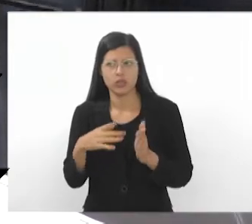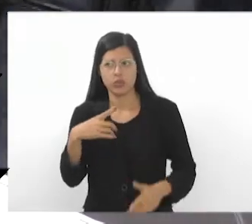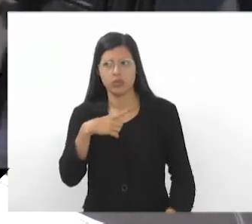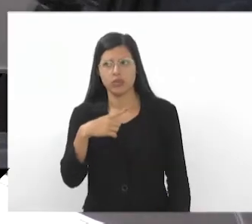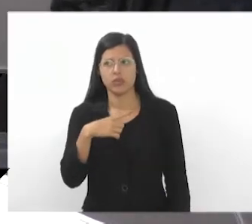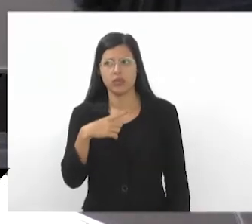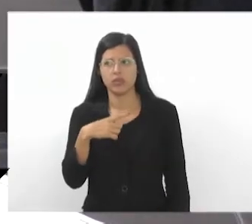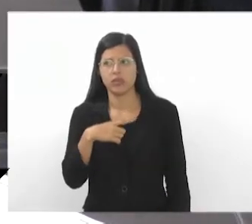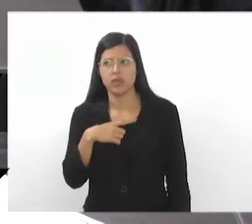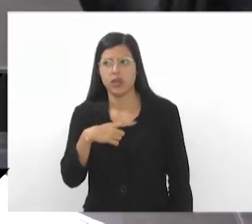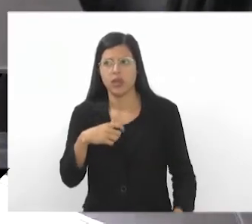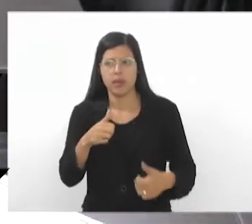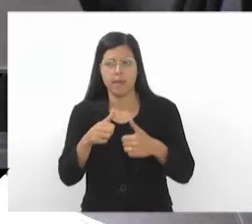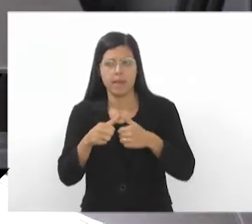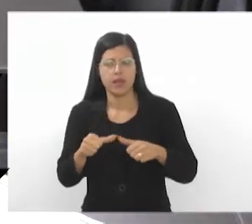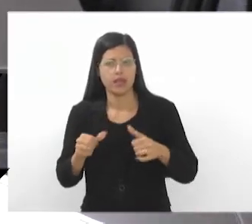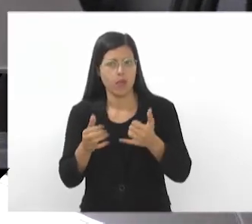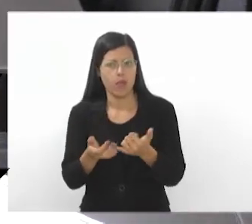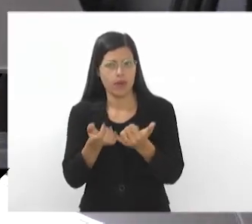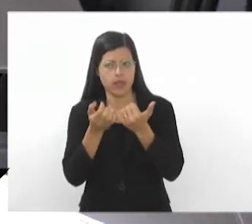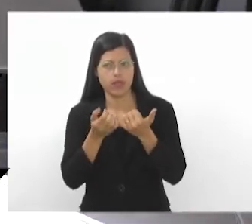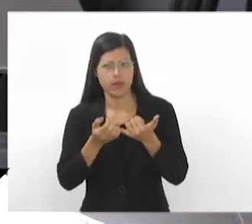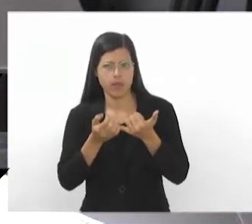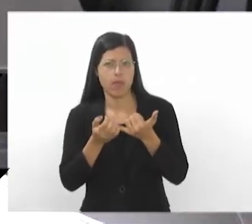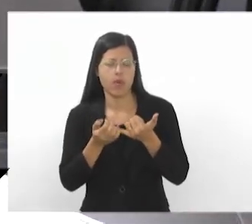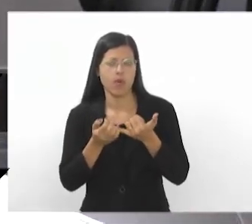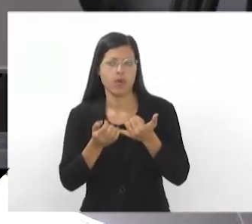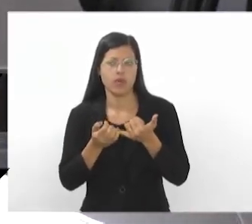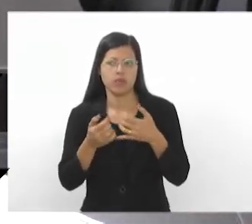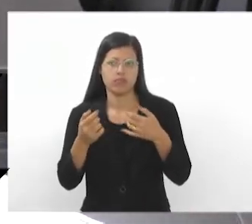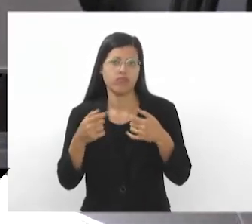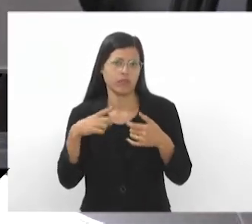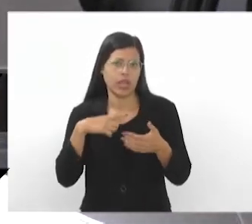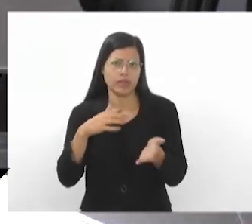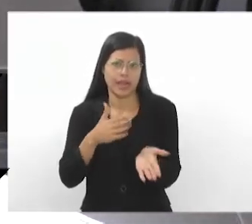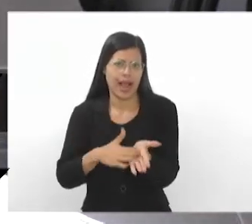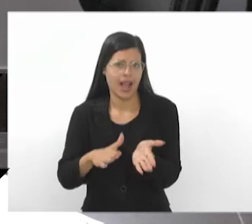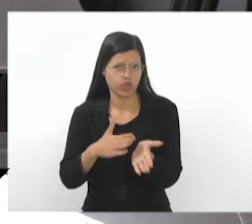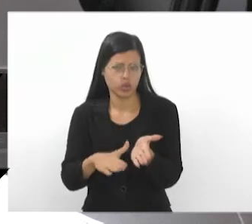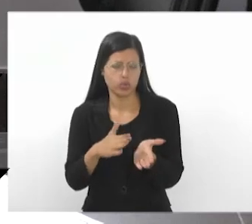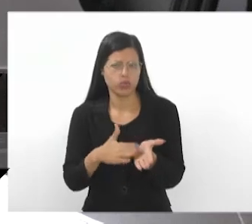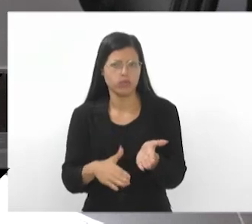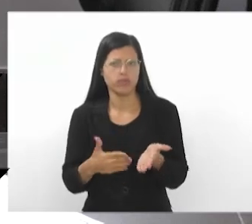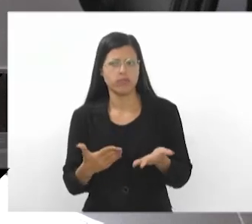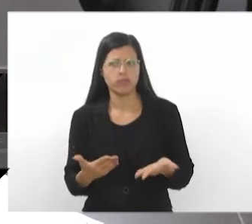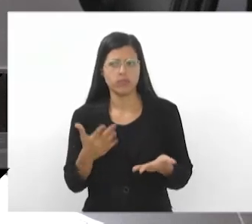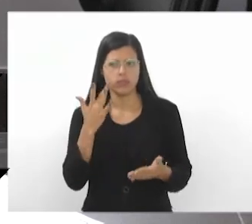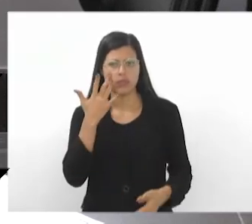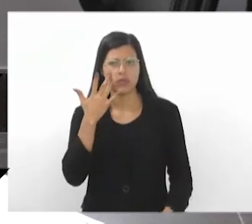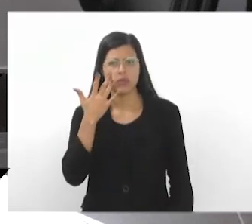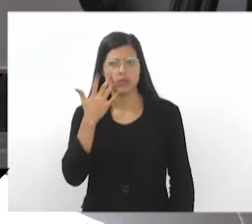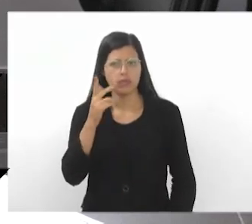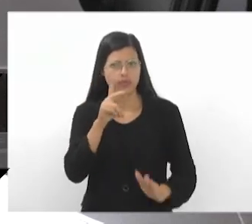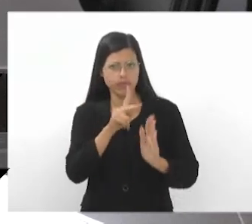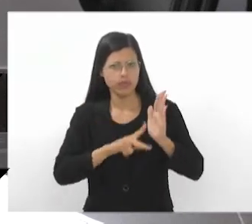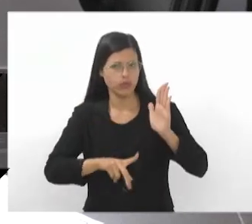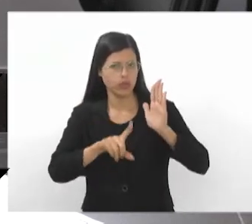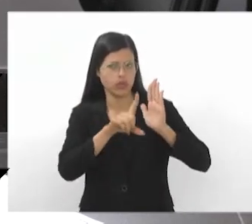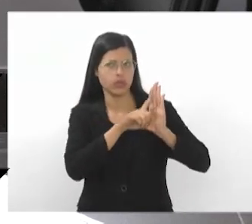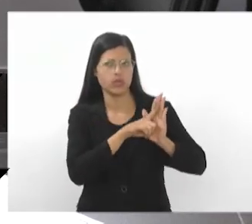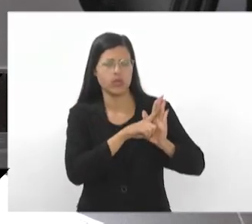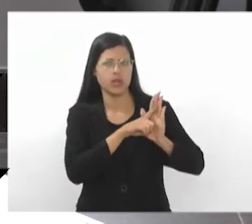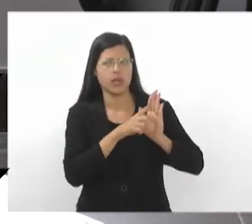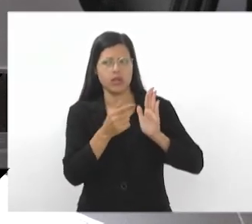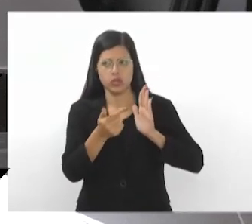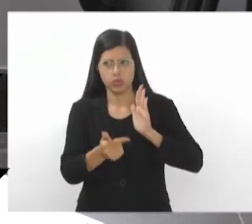mantém patrimônio nenhum sem geração de despesa. Então, eu acho o projeto de lei, mais